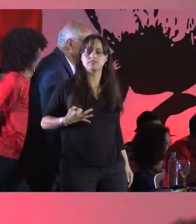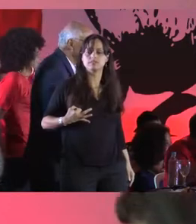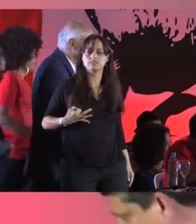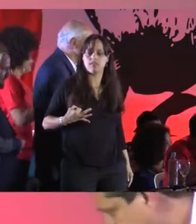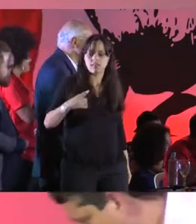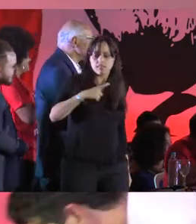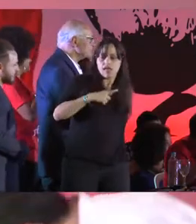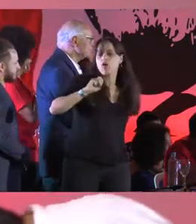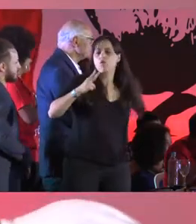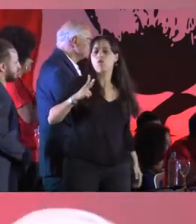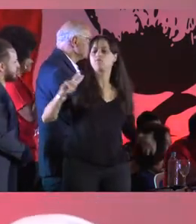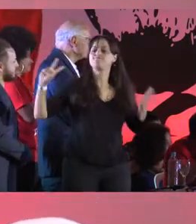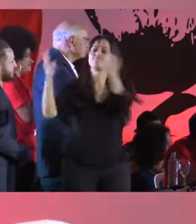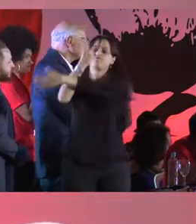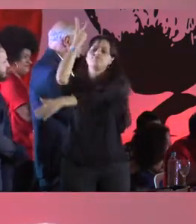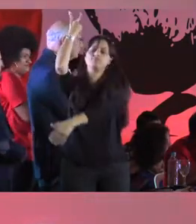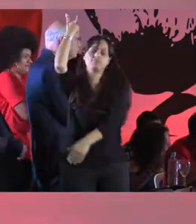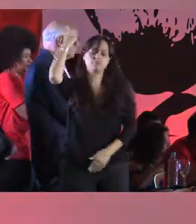não tem.